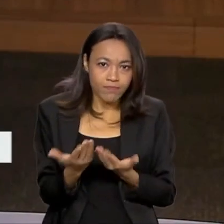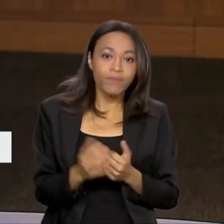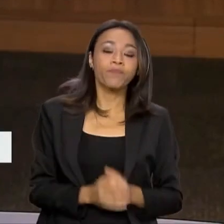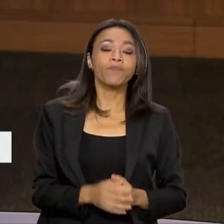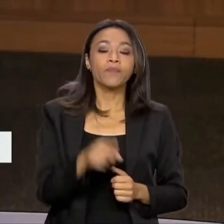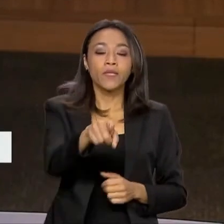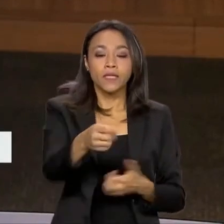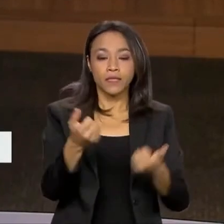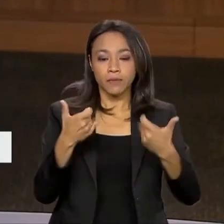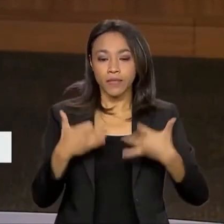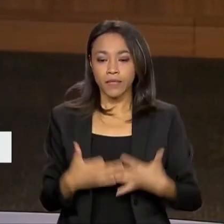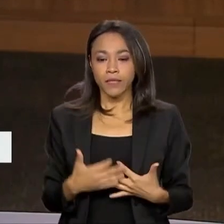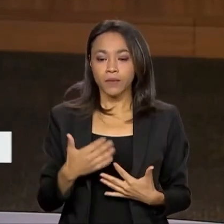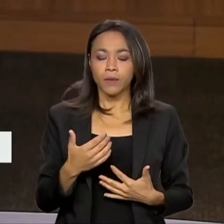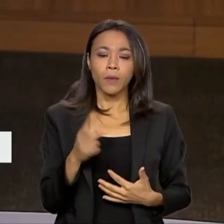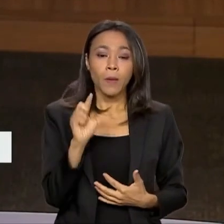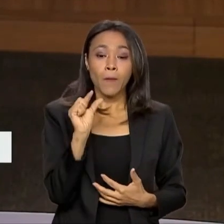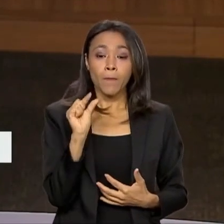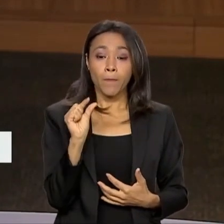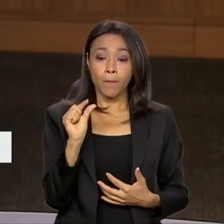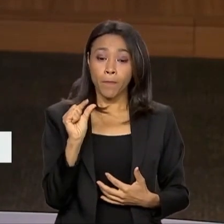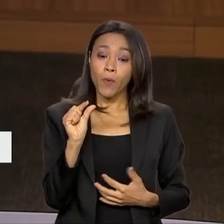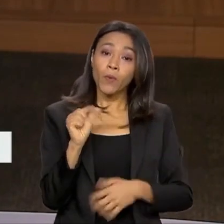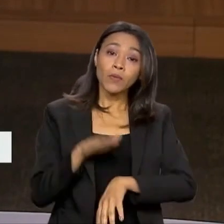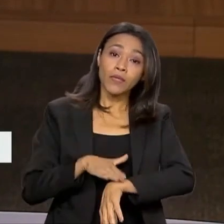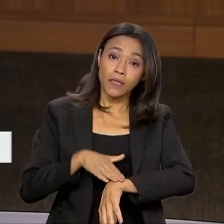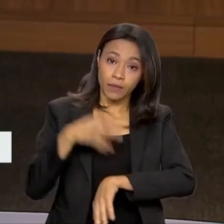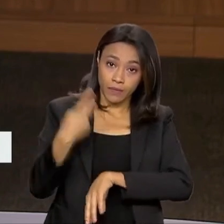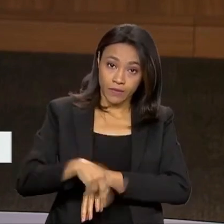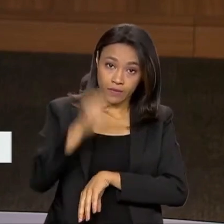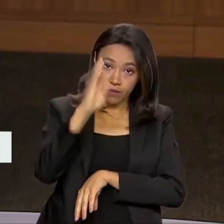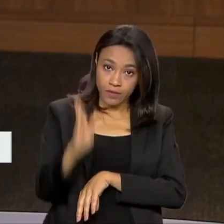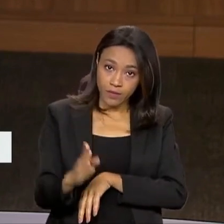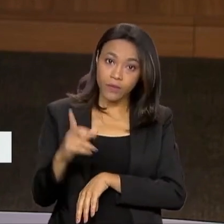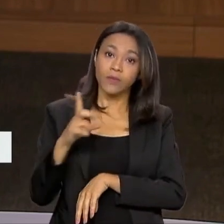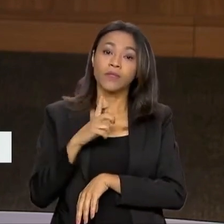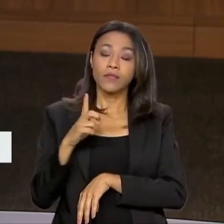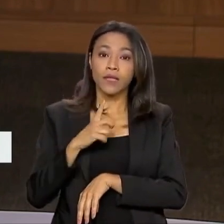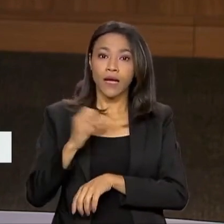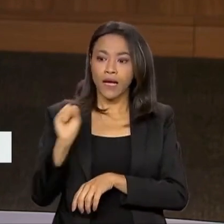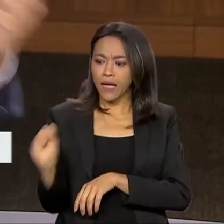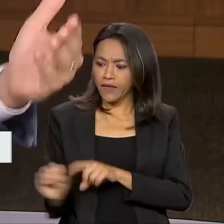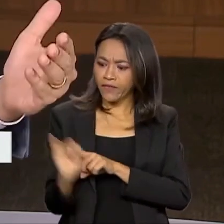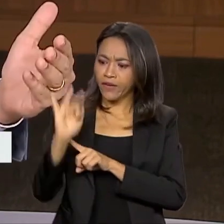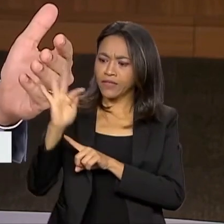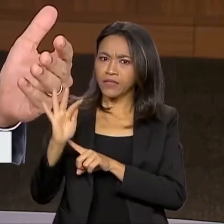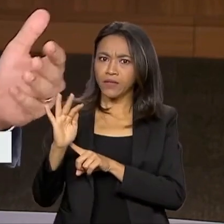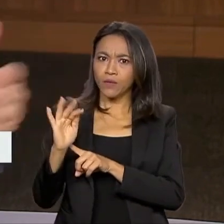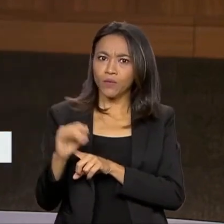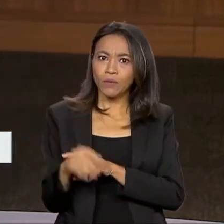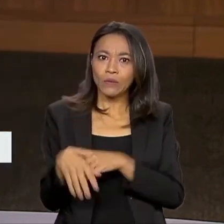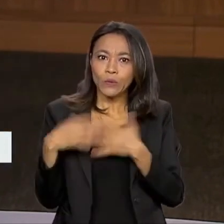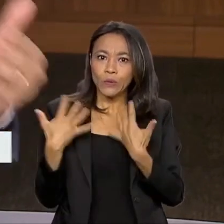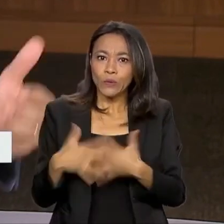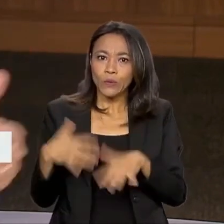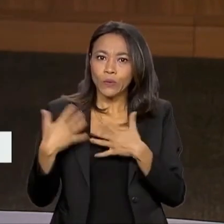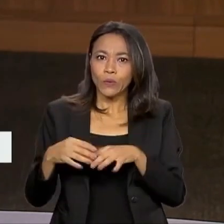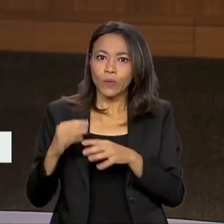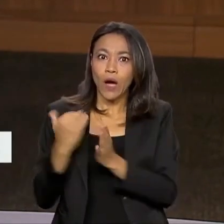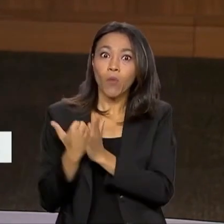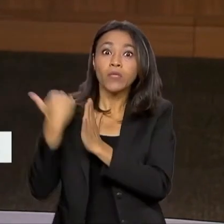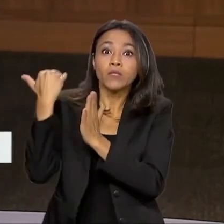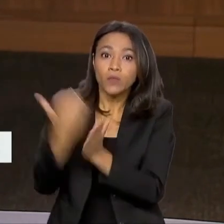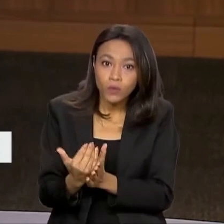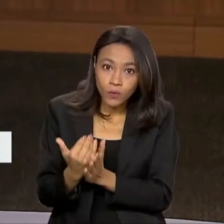há pouco tempo no Brasil um surto inflacionário né a inflação chegou a dois dígitos depois de muitos anos